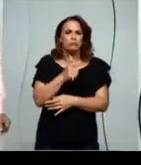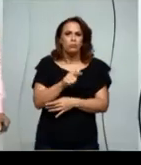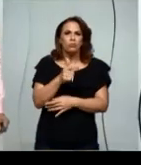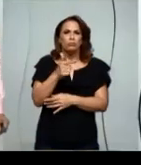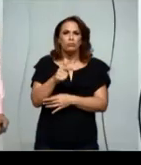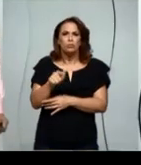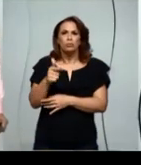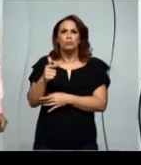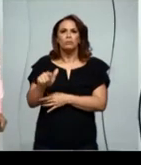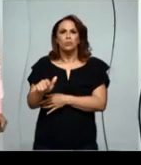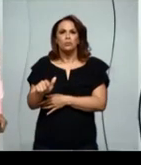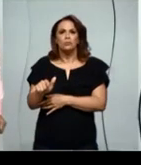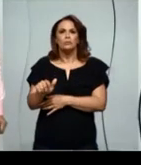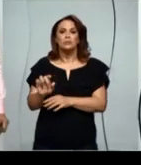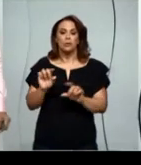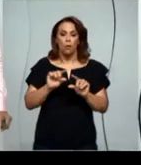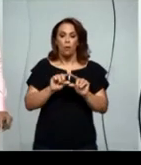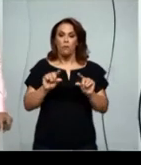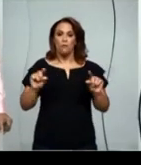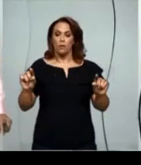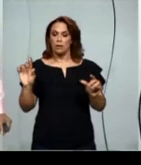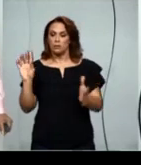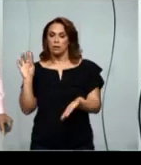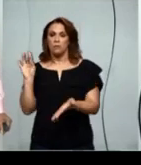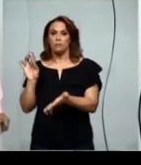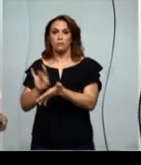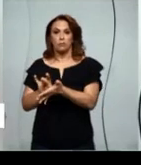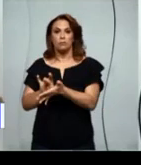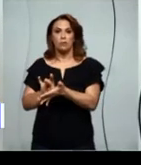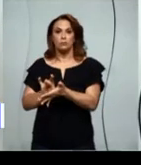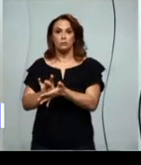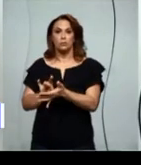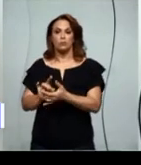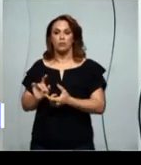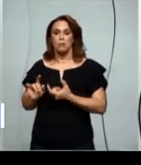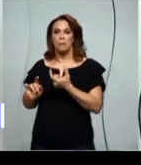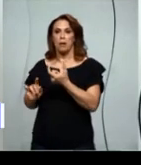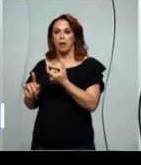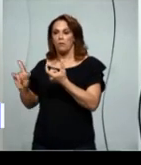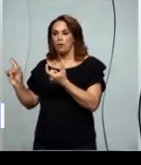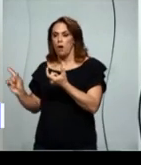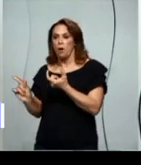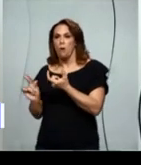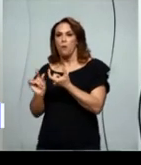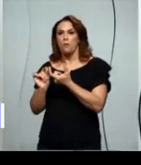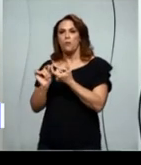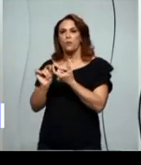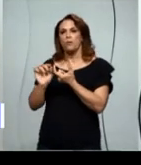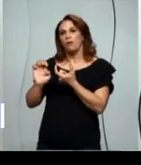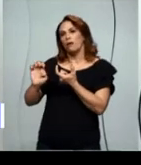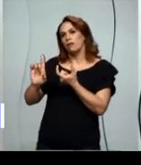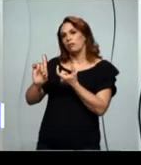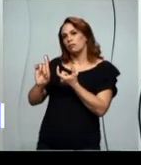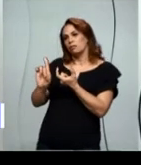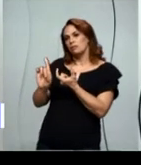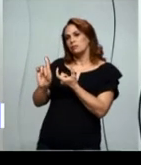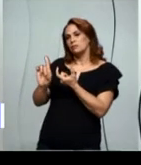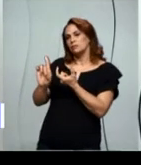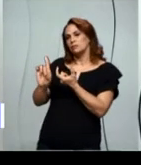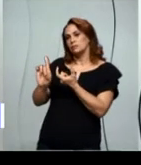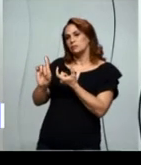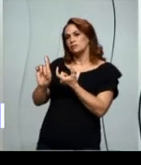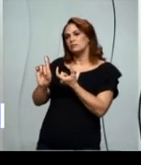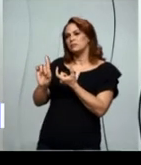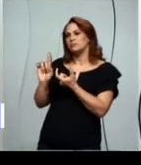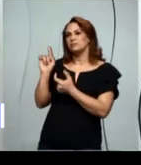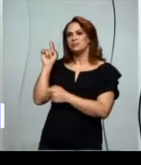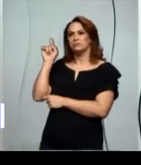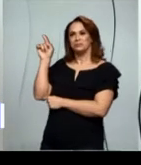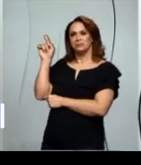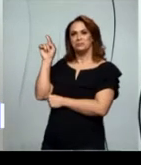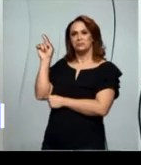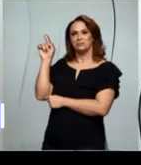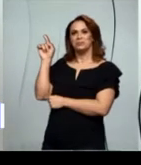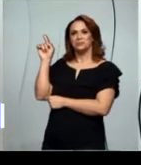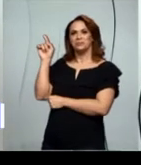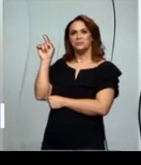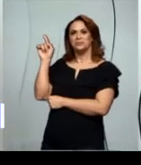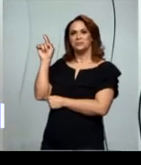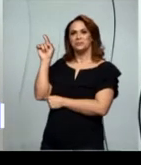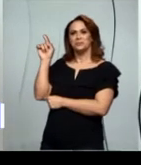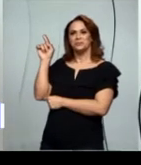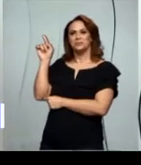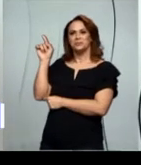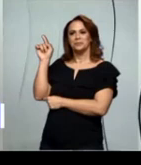acrescentar qual sufixo? Ed, certo? Então, a gente acrescentou aqui o ED. Então, eu coloquei aqui para a